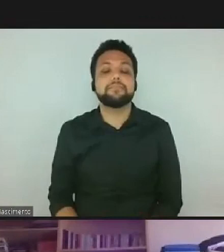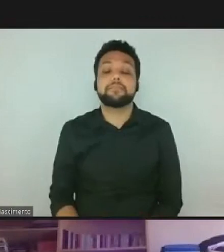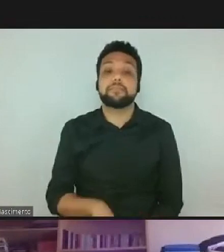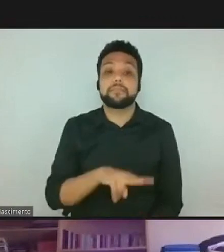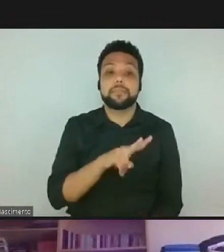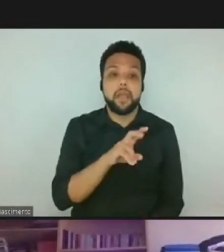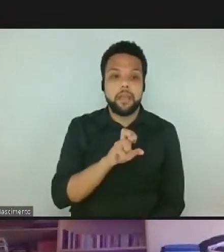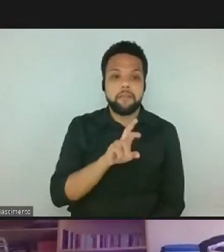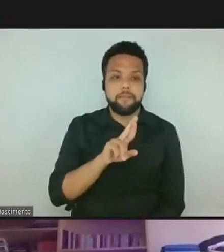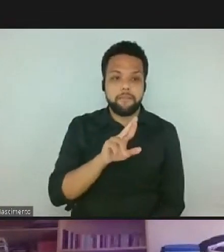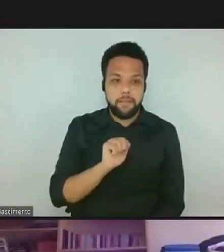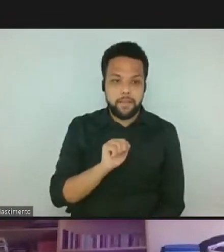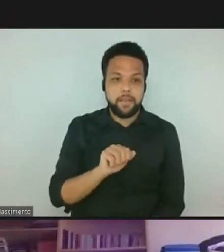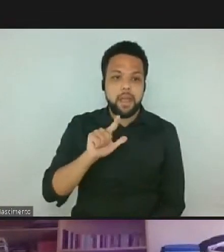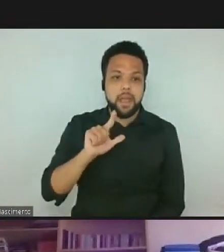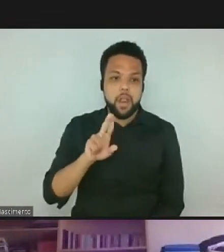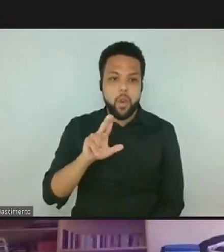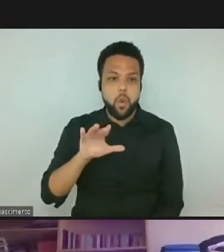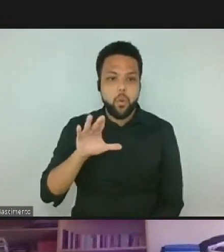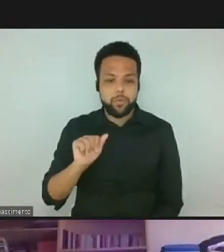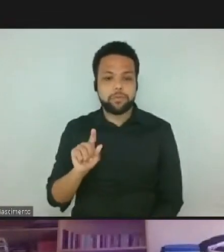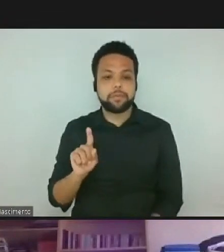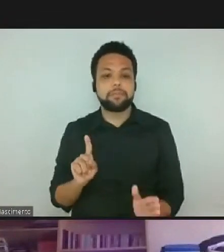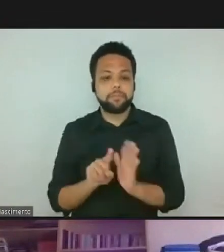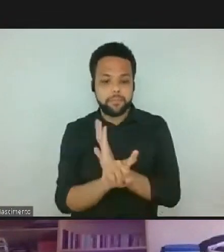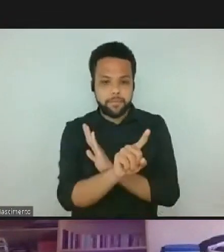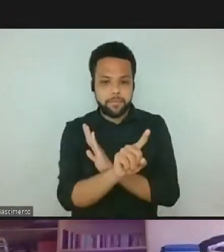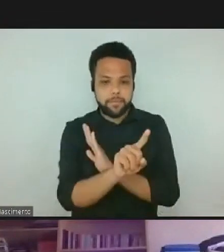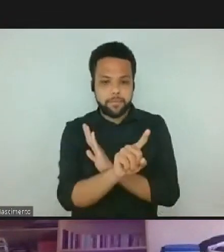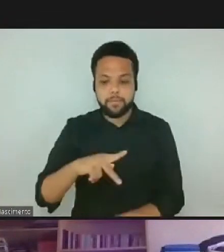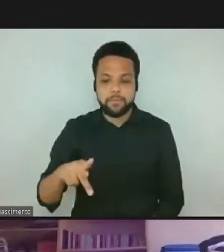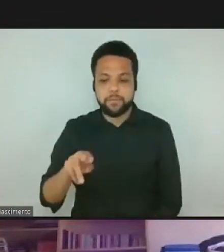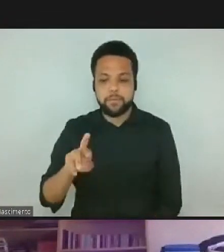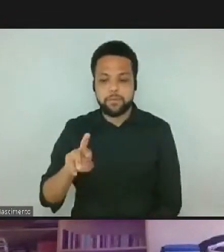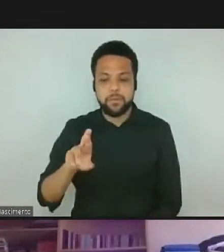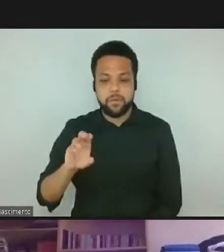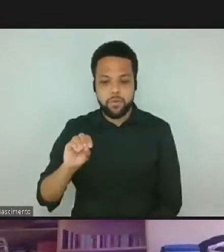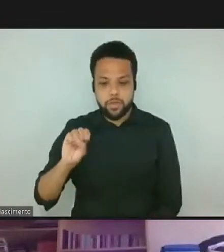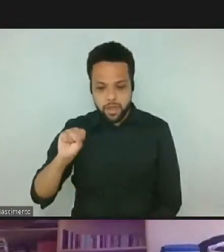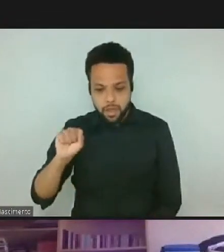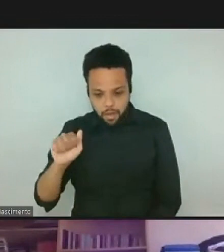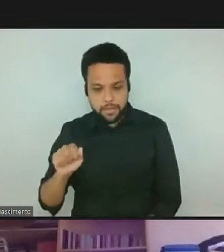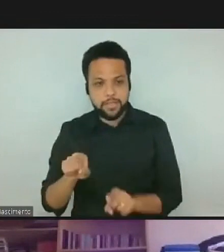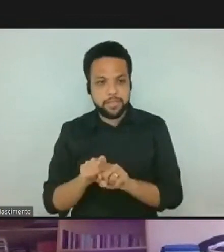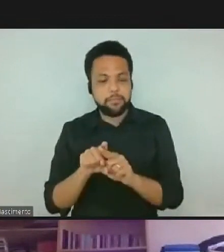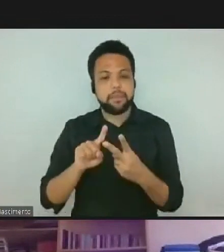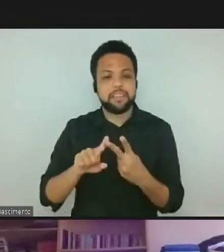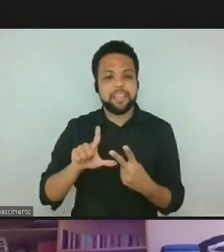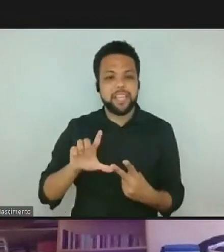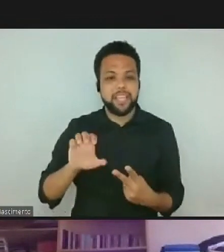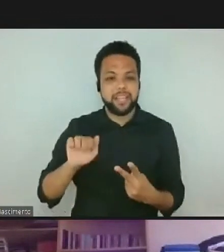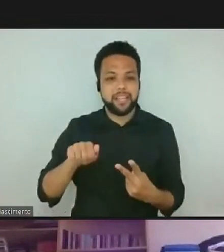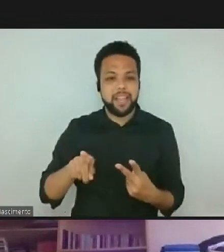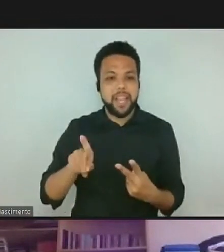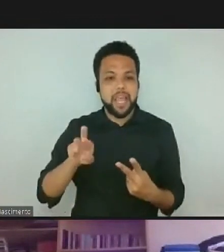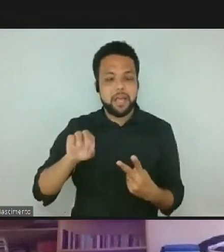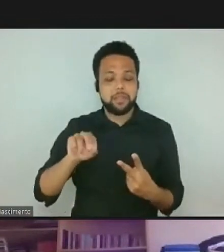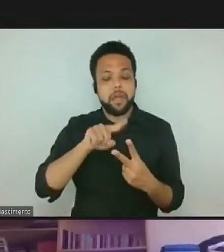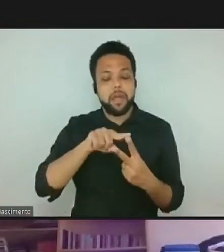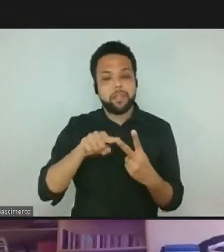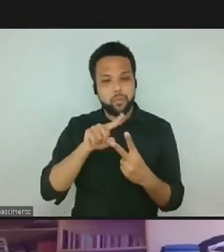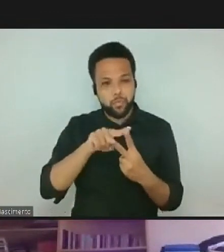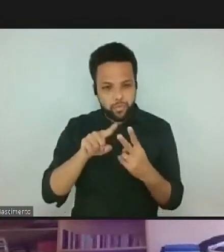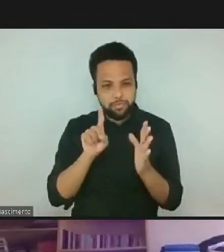pergunta para a professora Rosa e para o Leandro, são duas perguntas, eu vou tentar juntar as